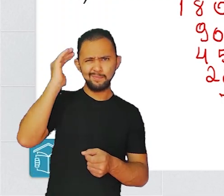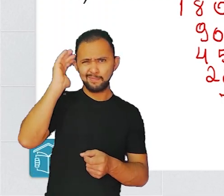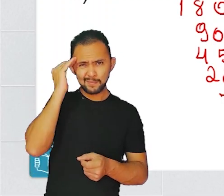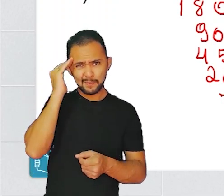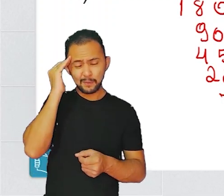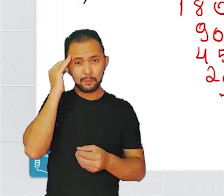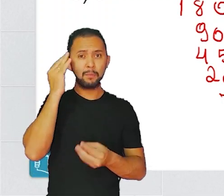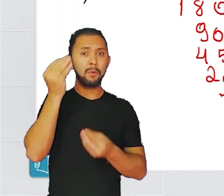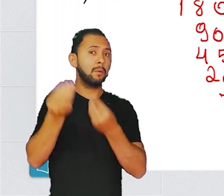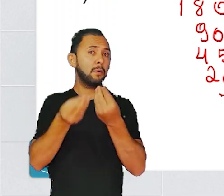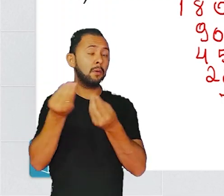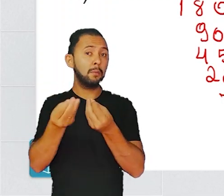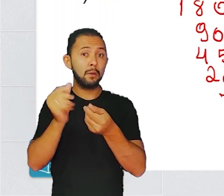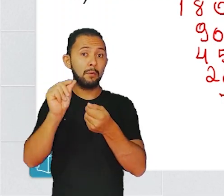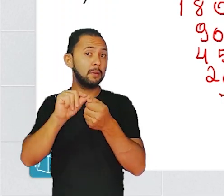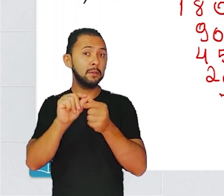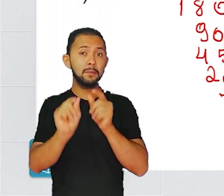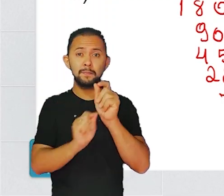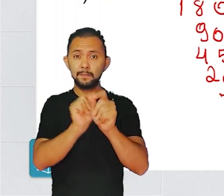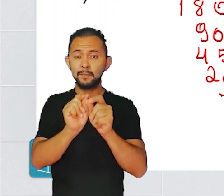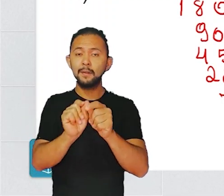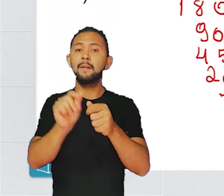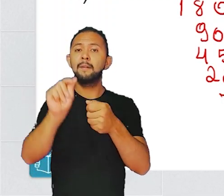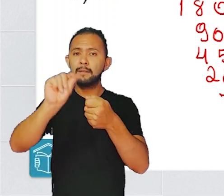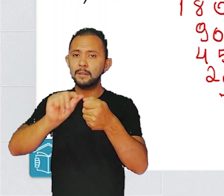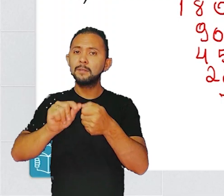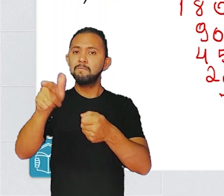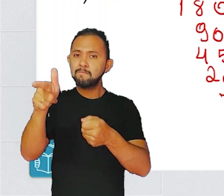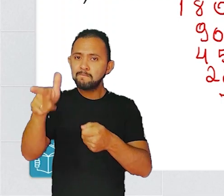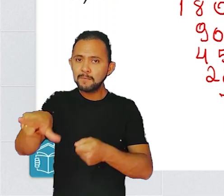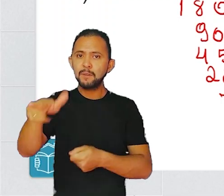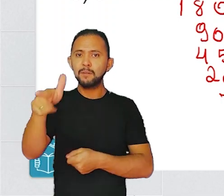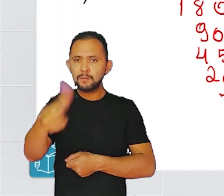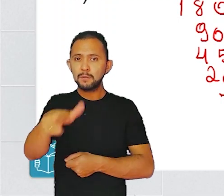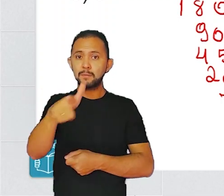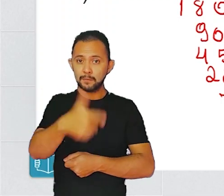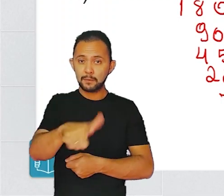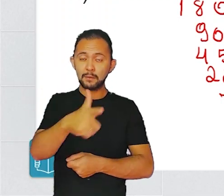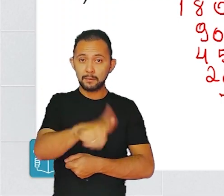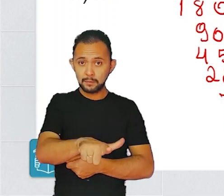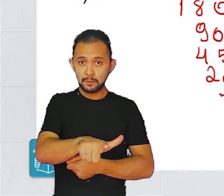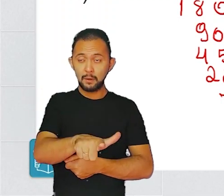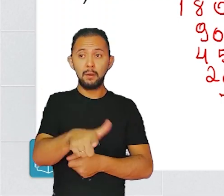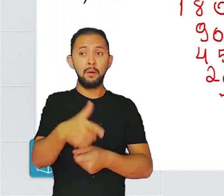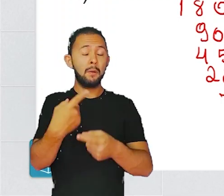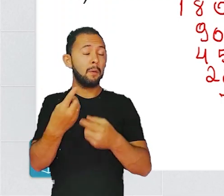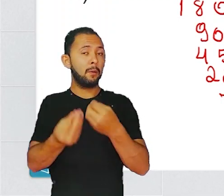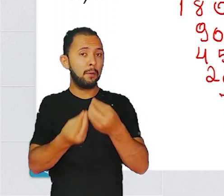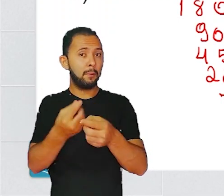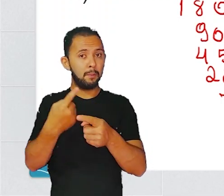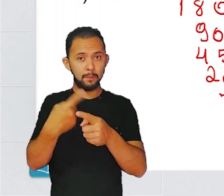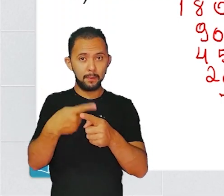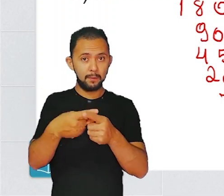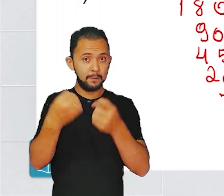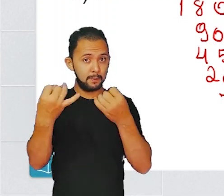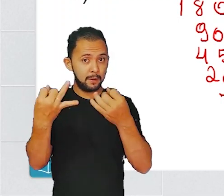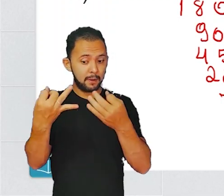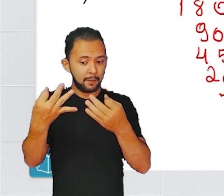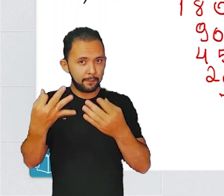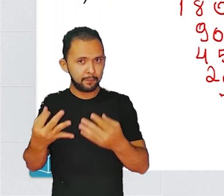pessoal? Presta atenção, você tem que fazer várias vezes a questão. Mesmo que você não tenha entendido, eu vou dar um caminho.